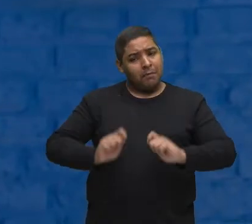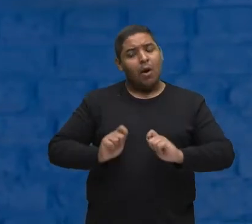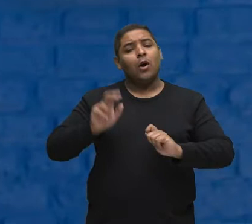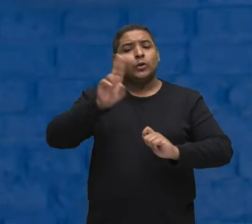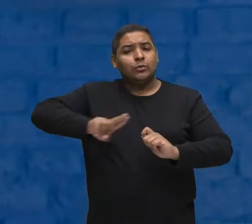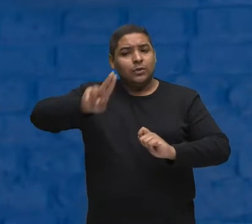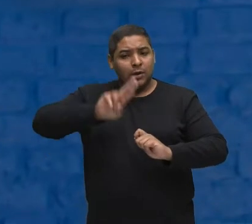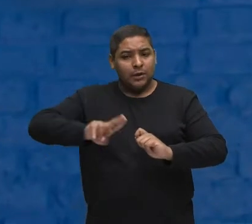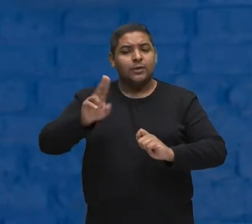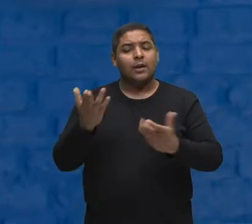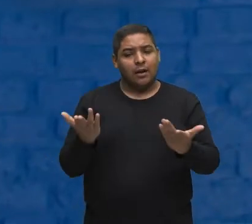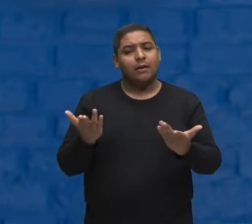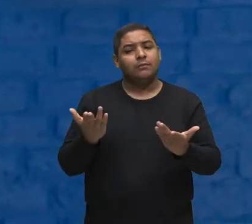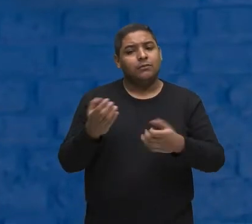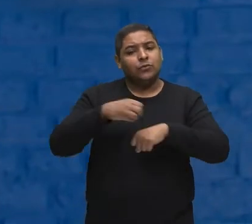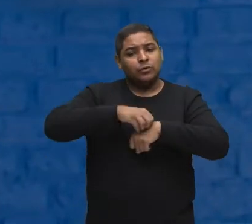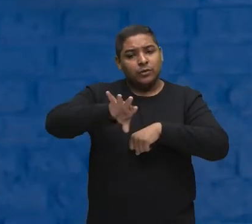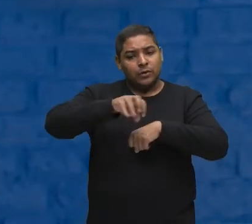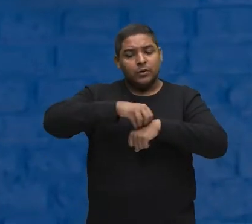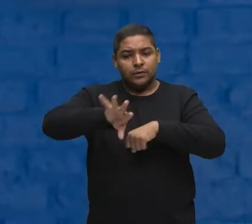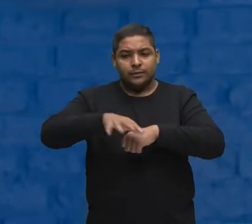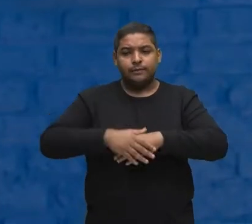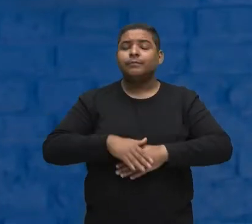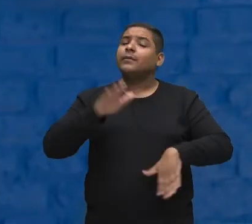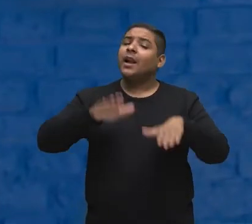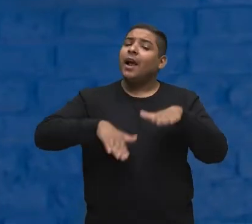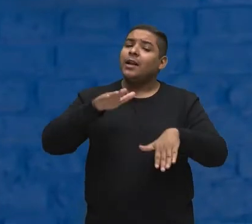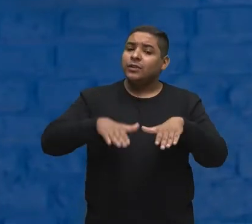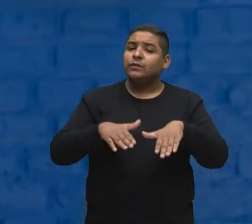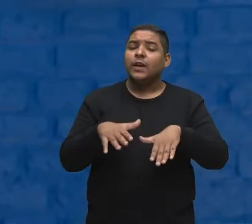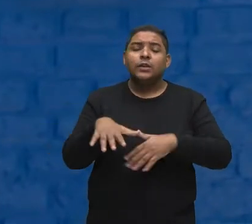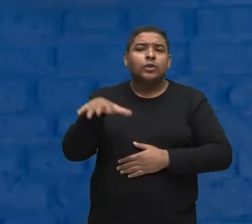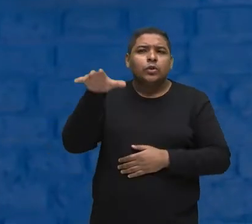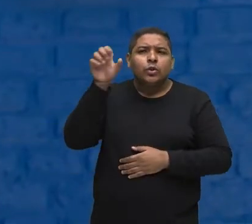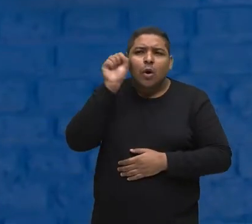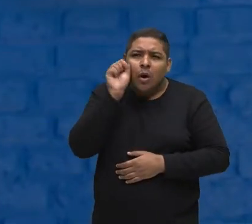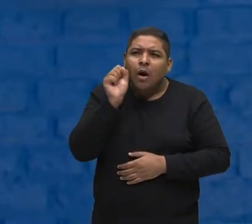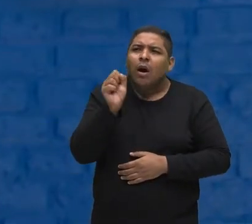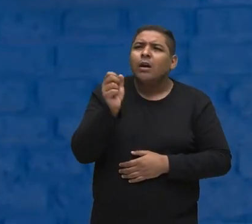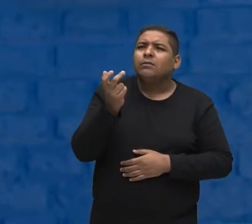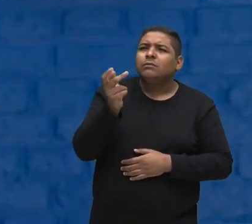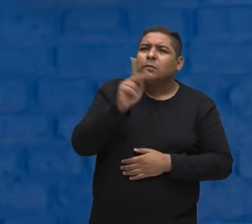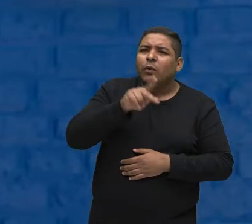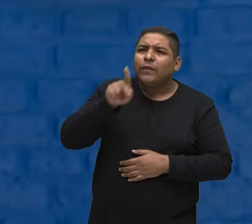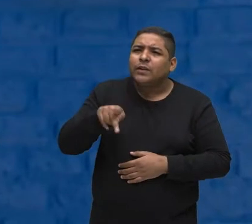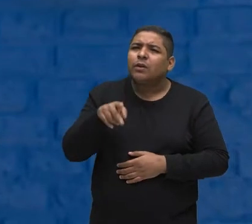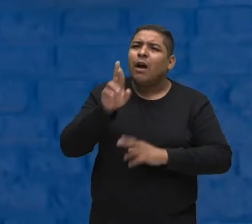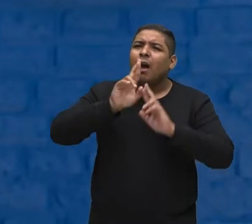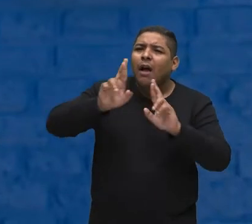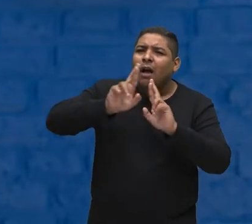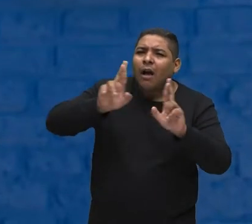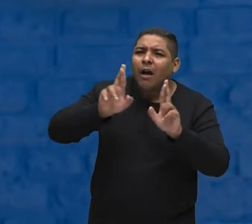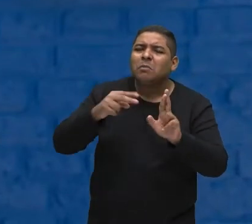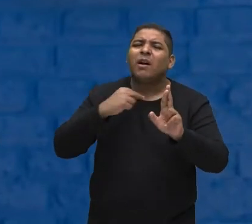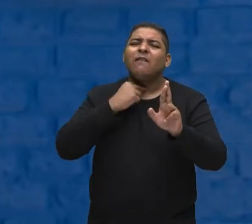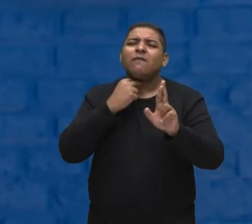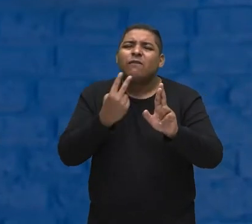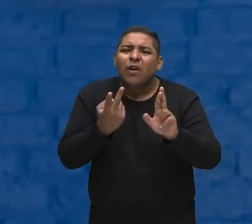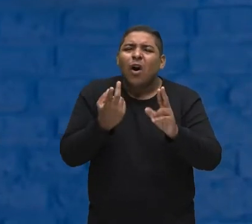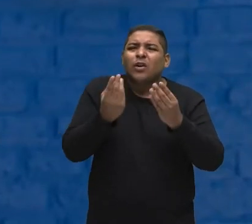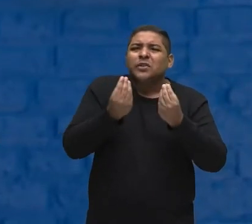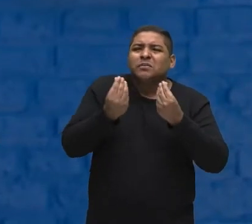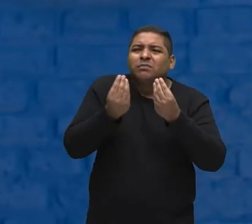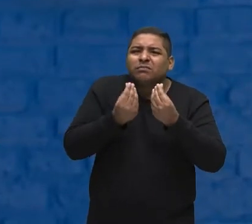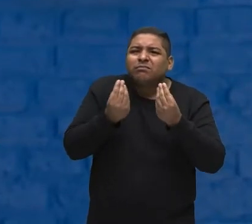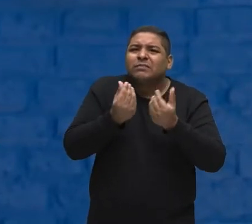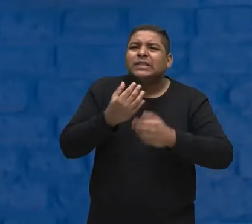dicas, né? E às vezes também o aluno escuta o professor reclamar um pouquinho que está com a voz, que está